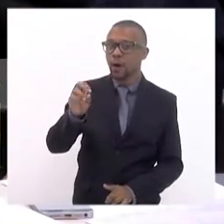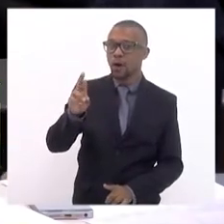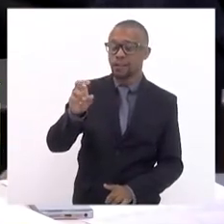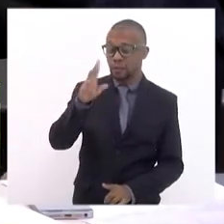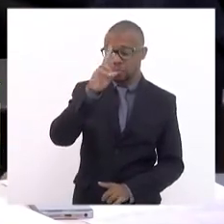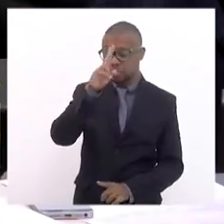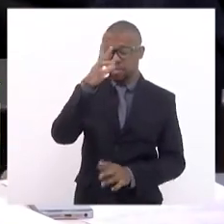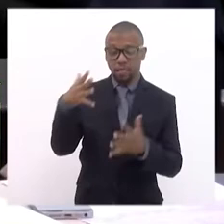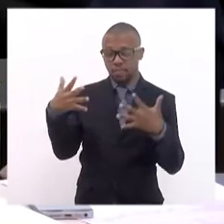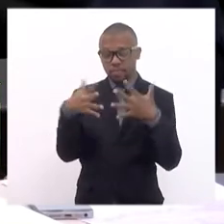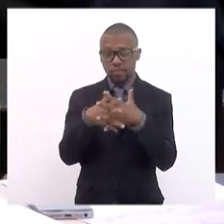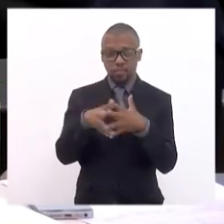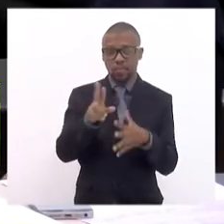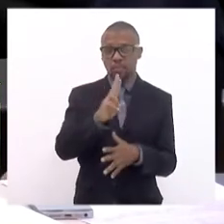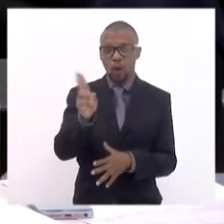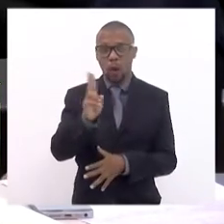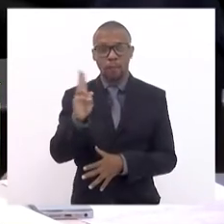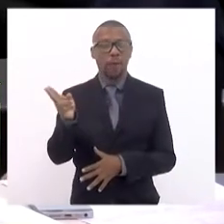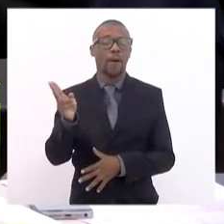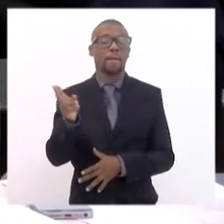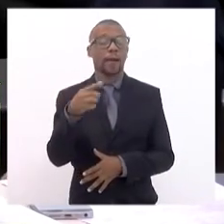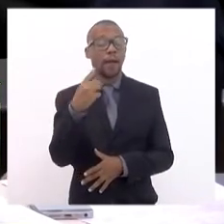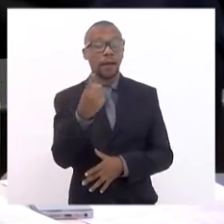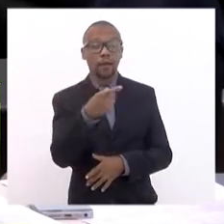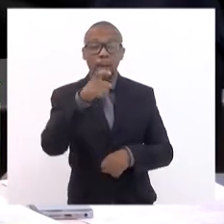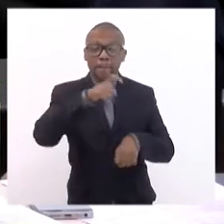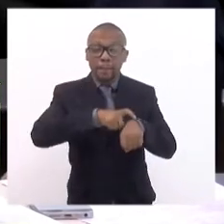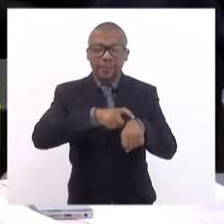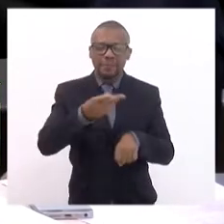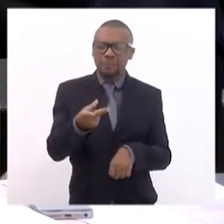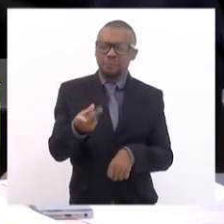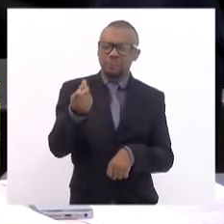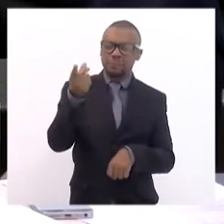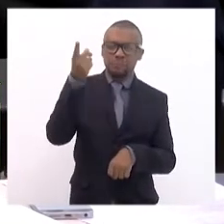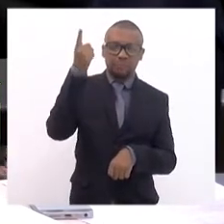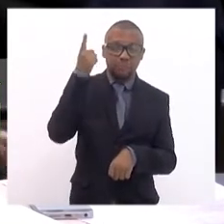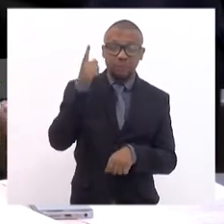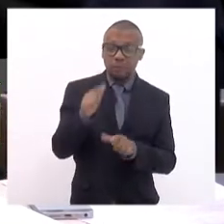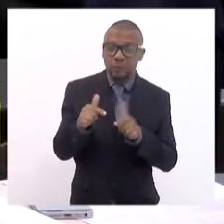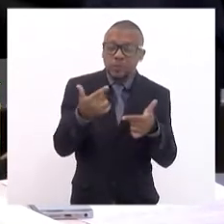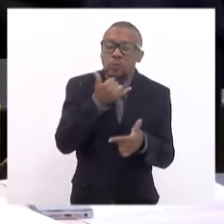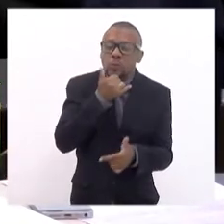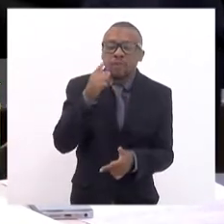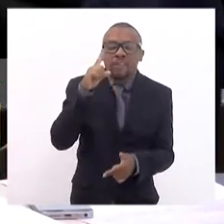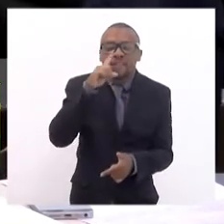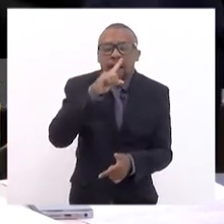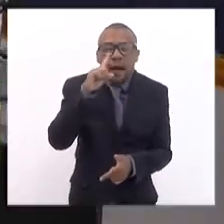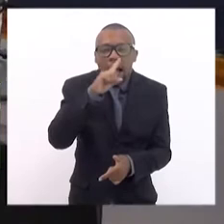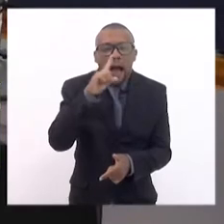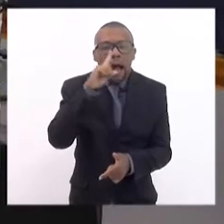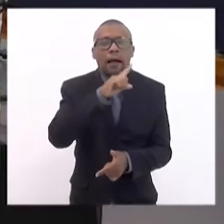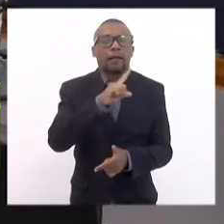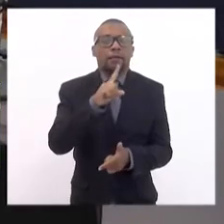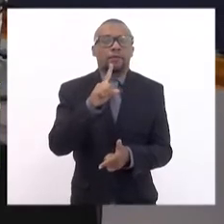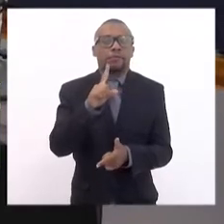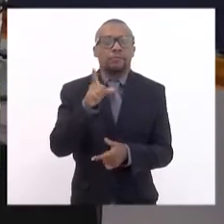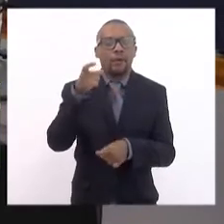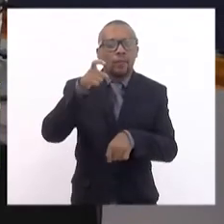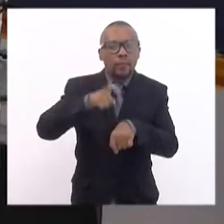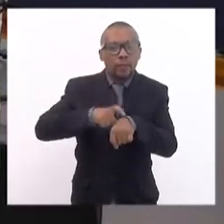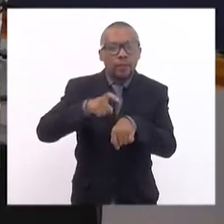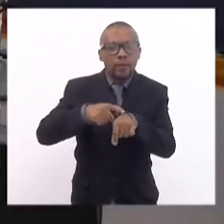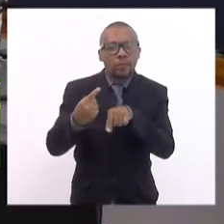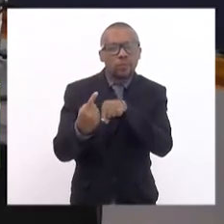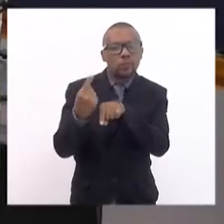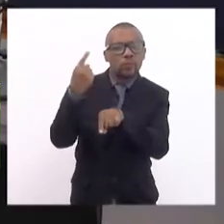bancada. Pois é, desculpa. É do meu tempo. Isso foi um ato da esquerda. Foi um ato falho. Foi um ato falho do meu tempo de